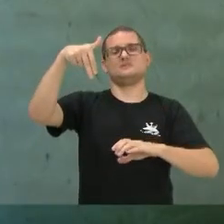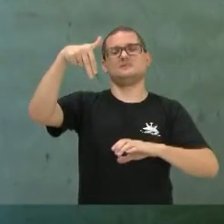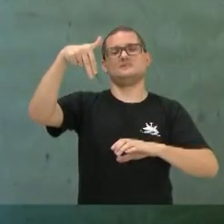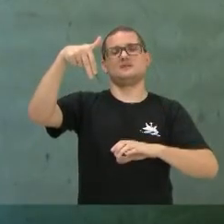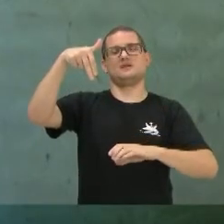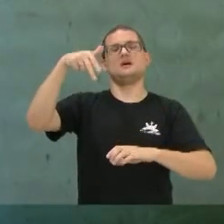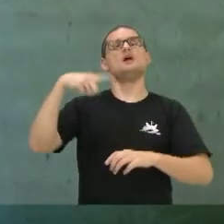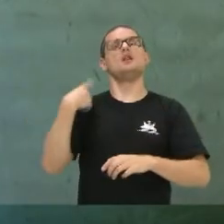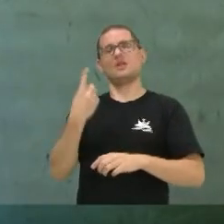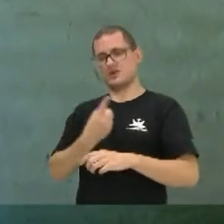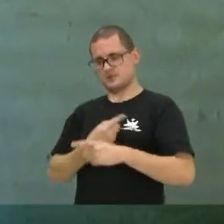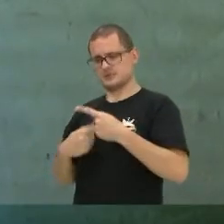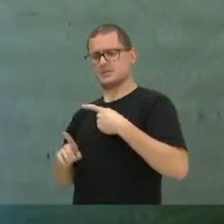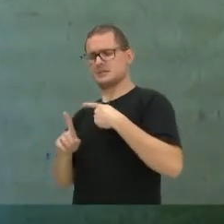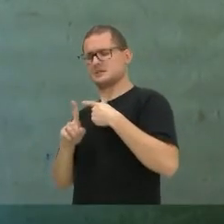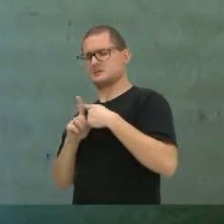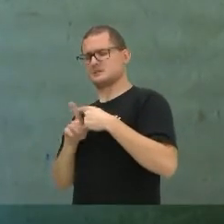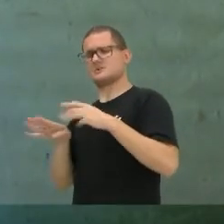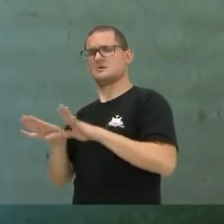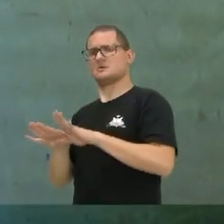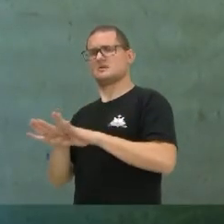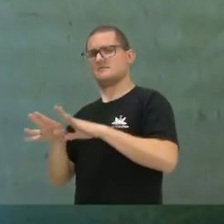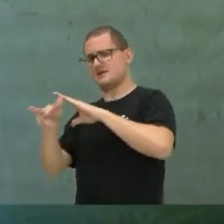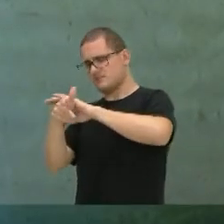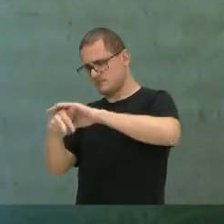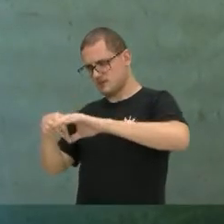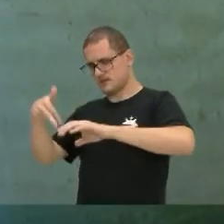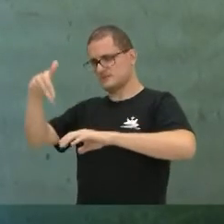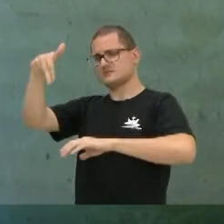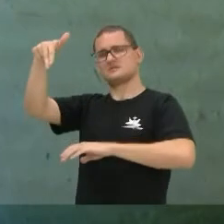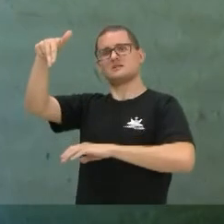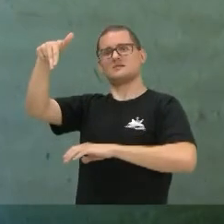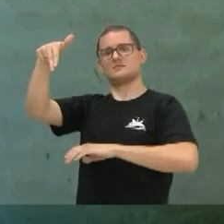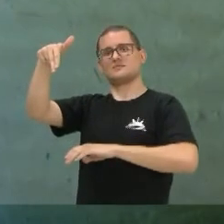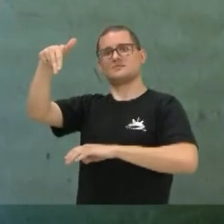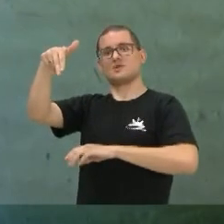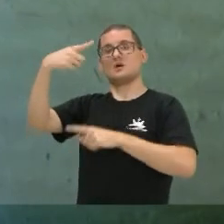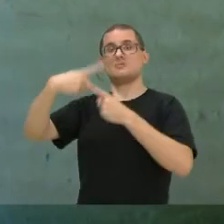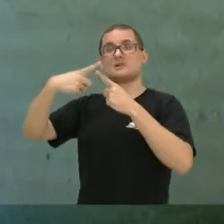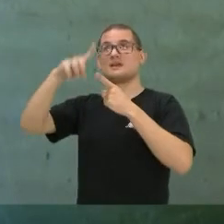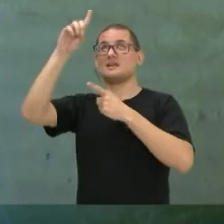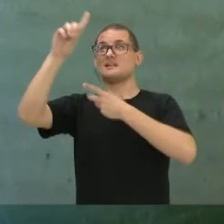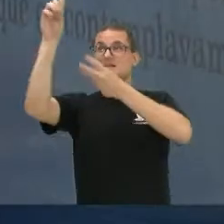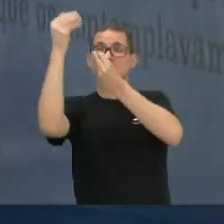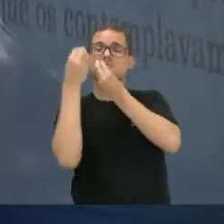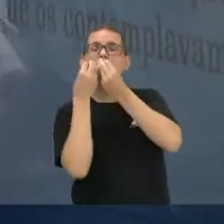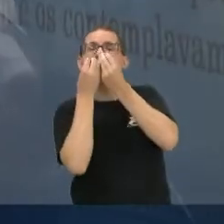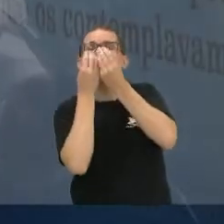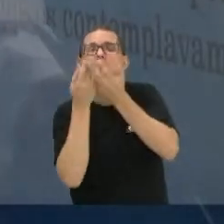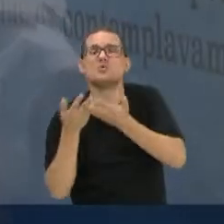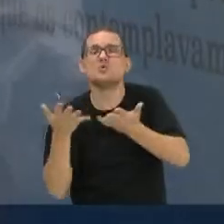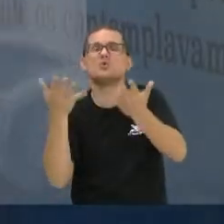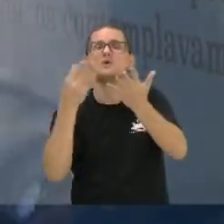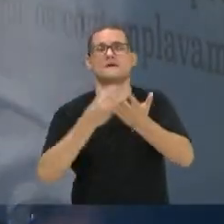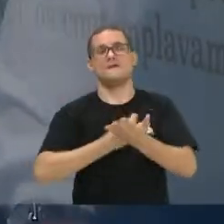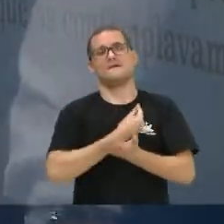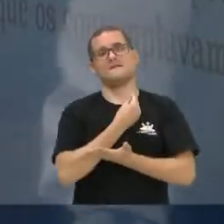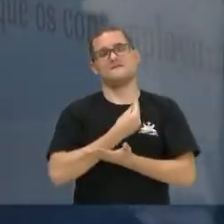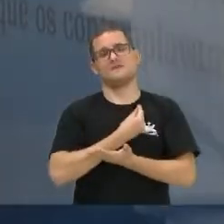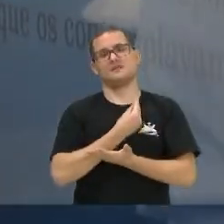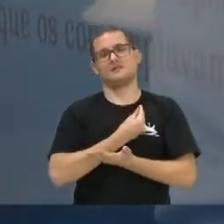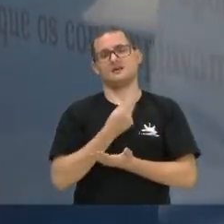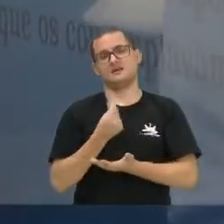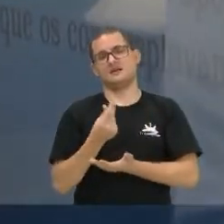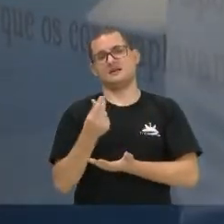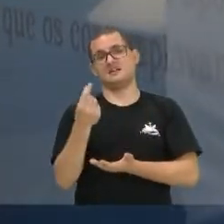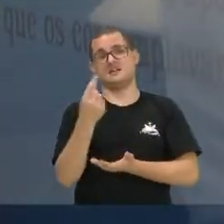cristãos ressuscitarão um sopro de vida vindo de deus o grande medo